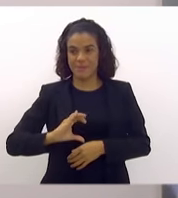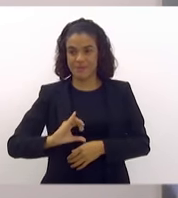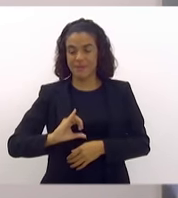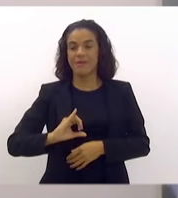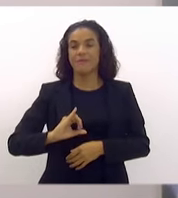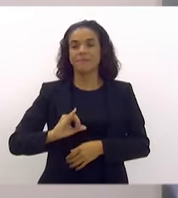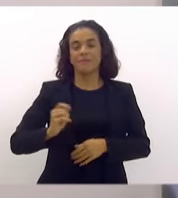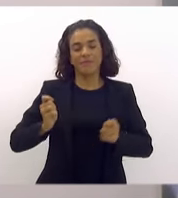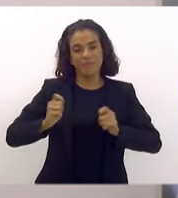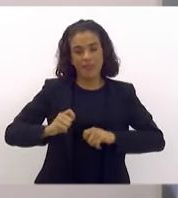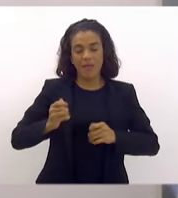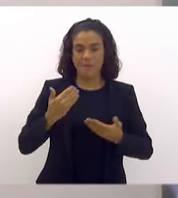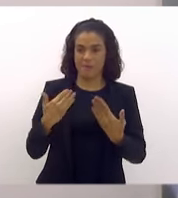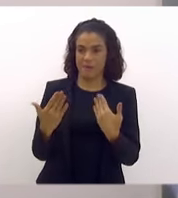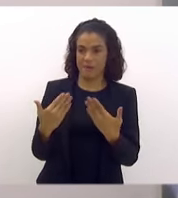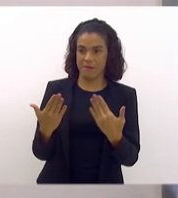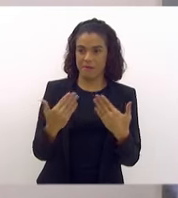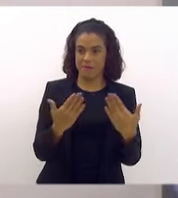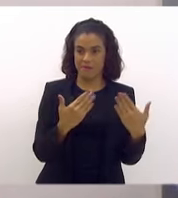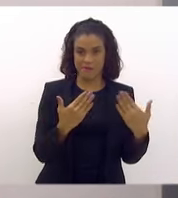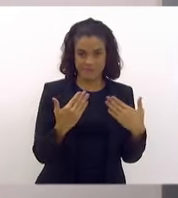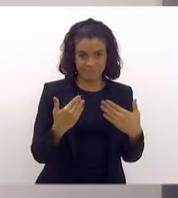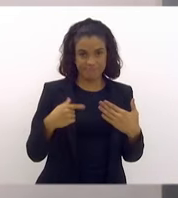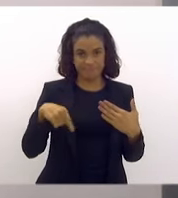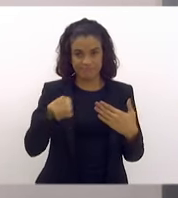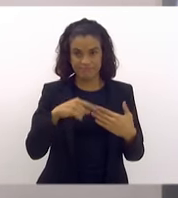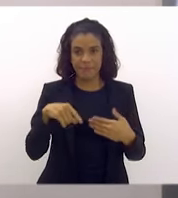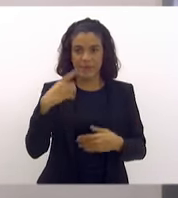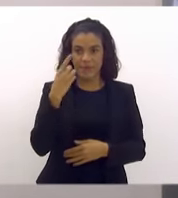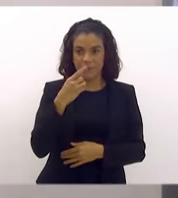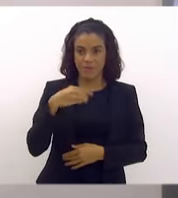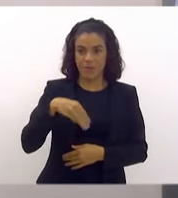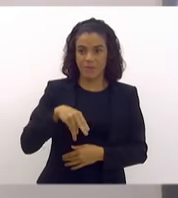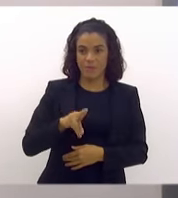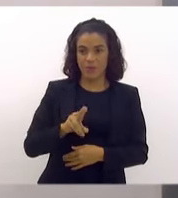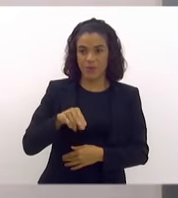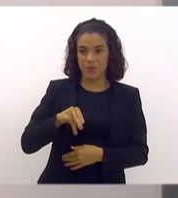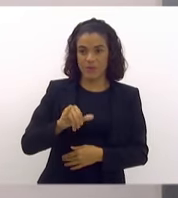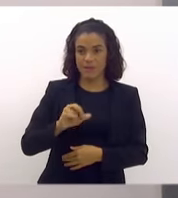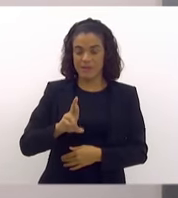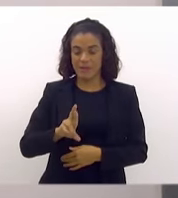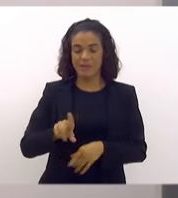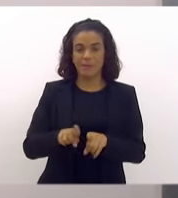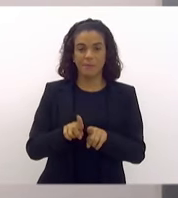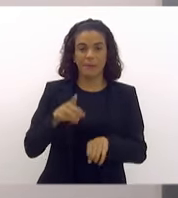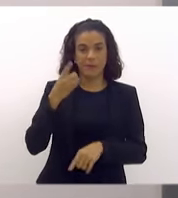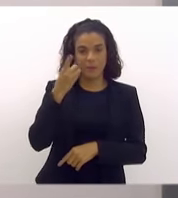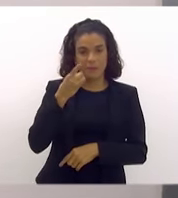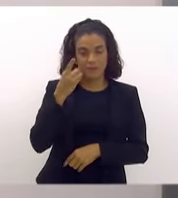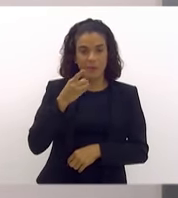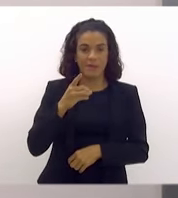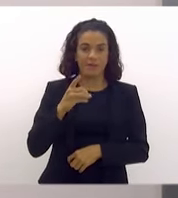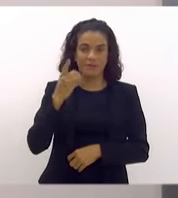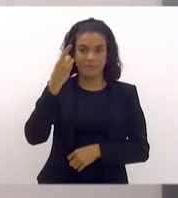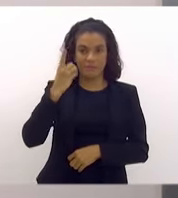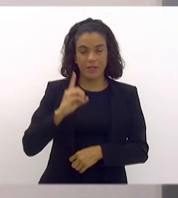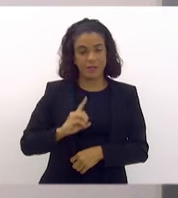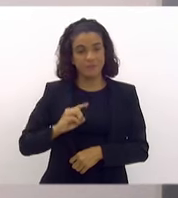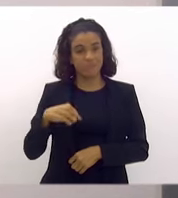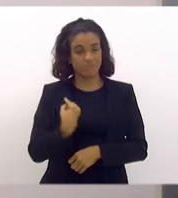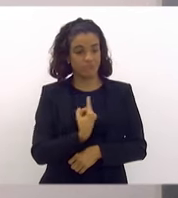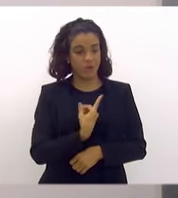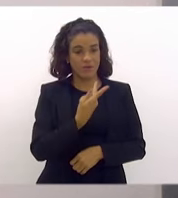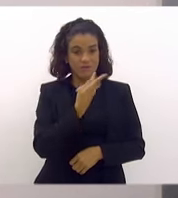comentar eh Deputado munir deputada Dani balbe que fizemos uma visita